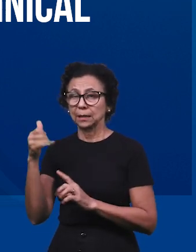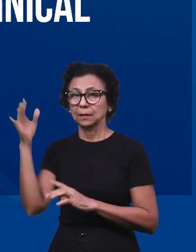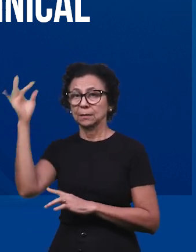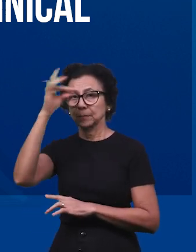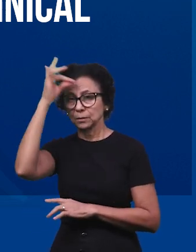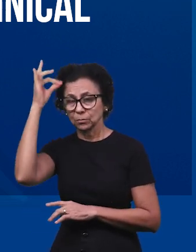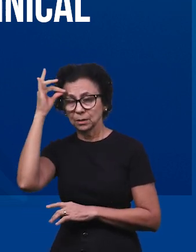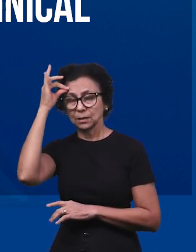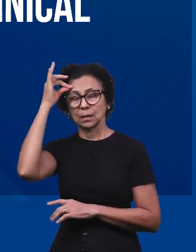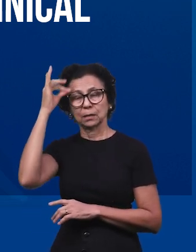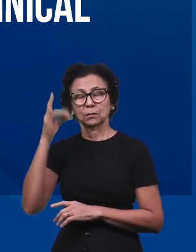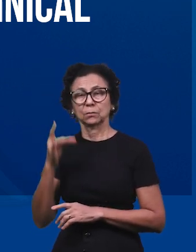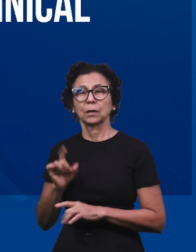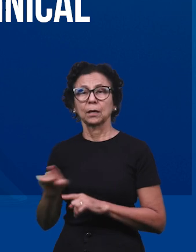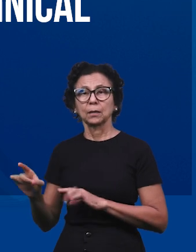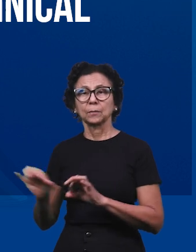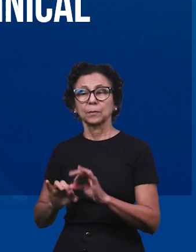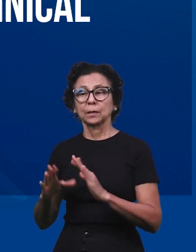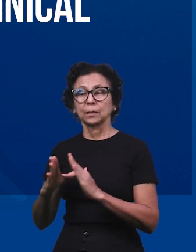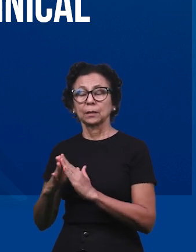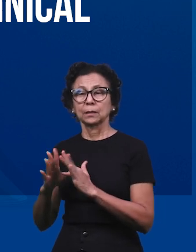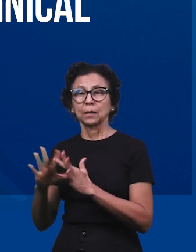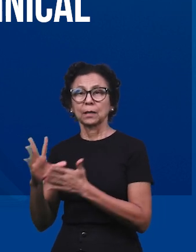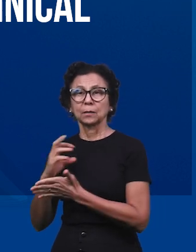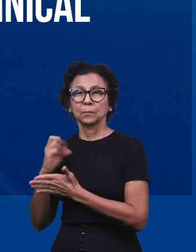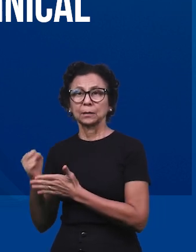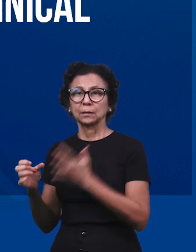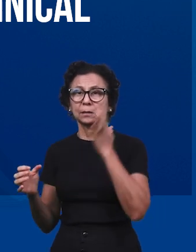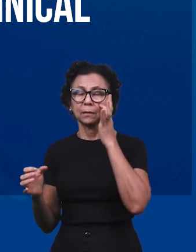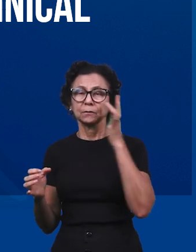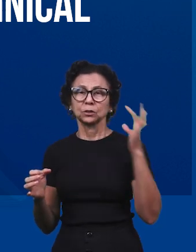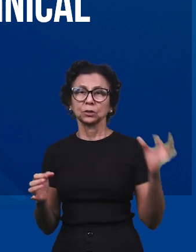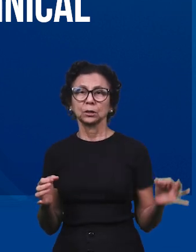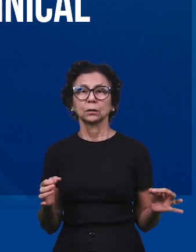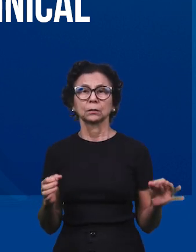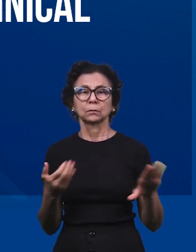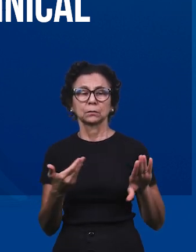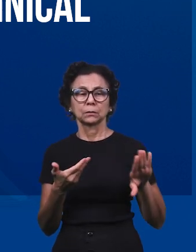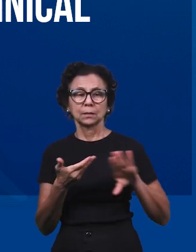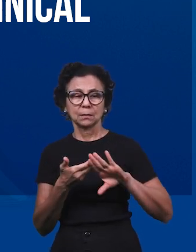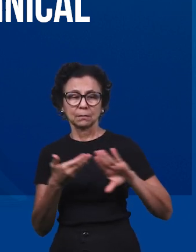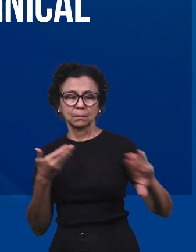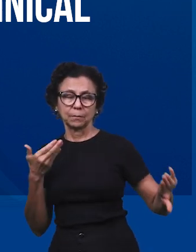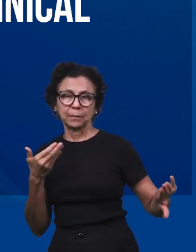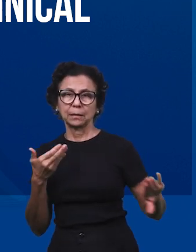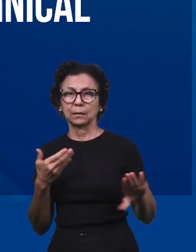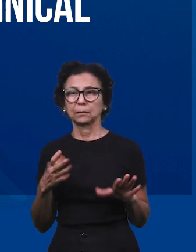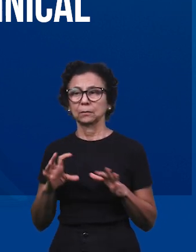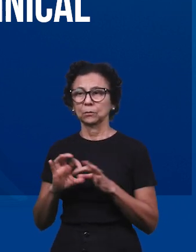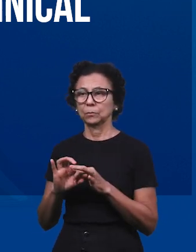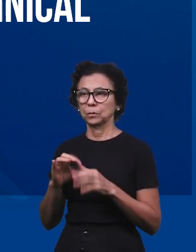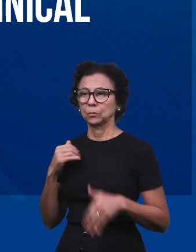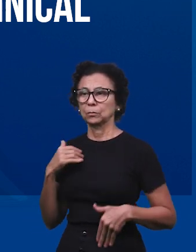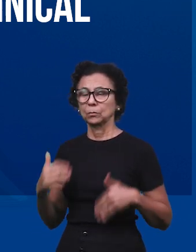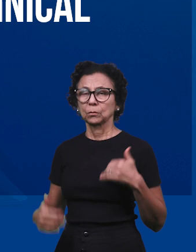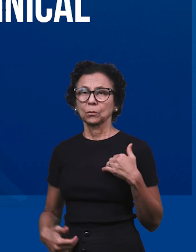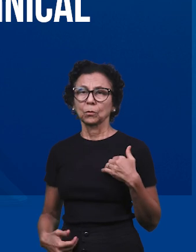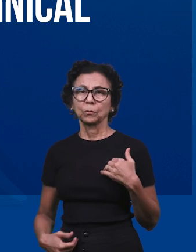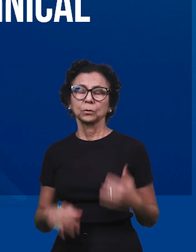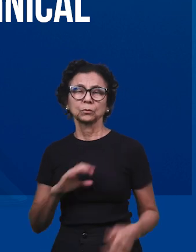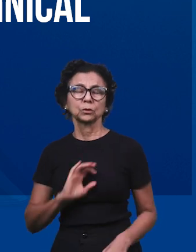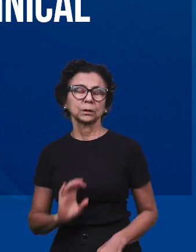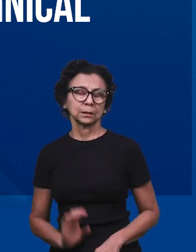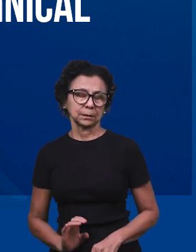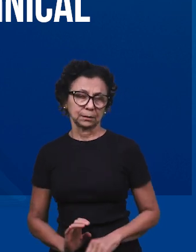ser arrebatada é uma igreja que está vigilante e que está na comunhão com o corpo e que vive